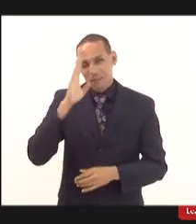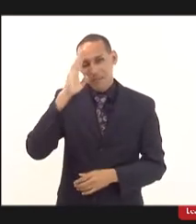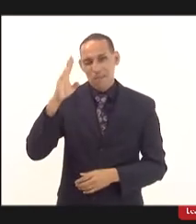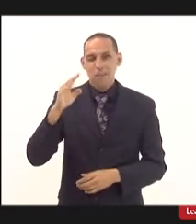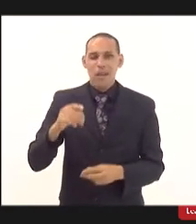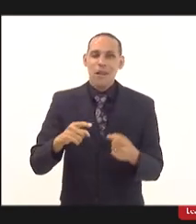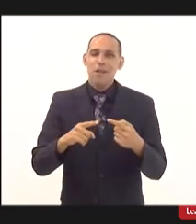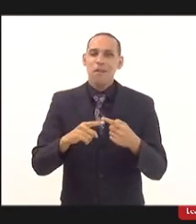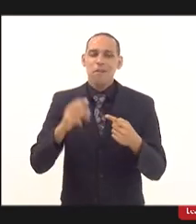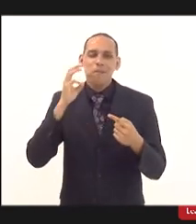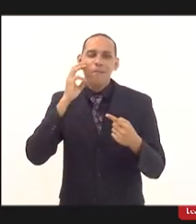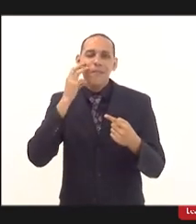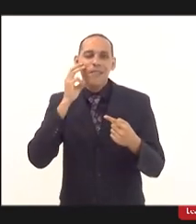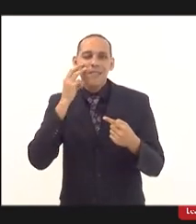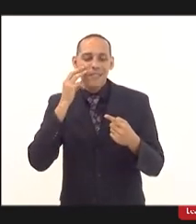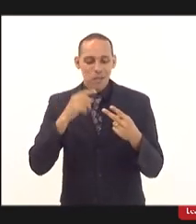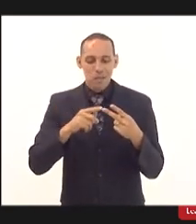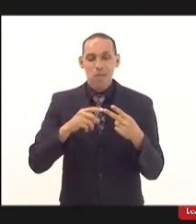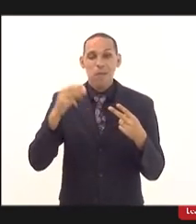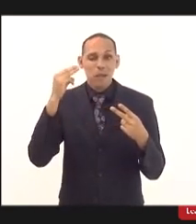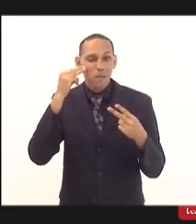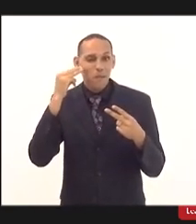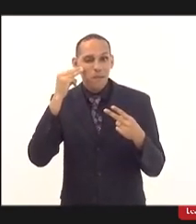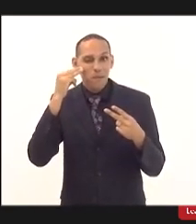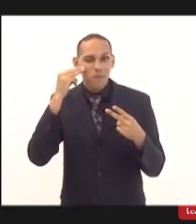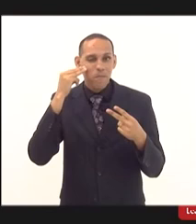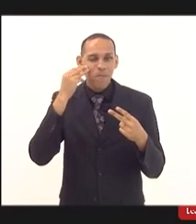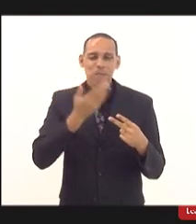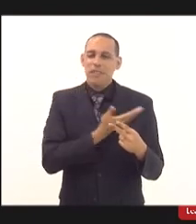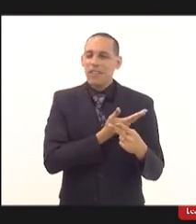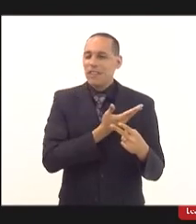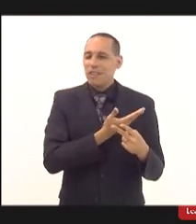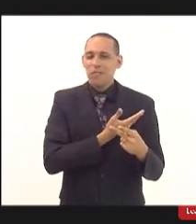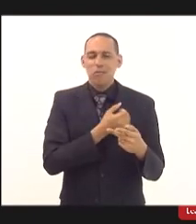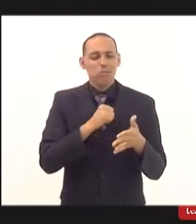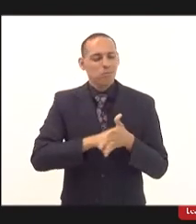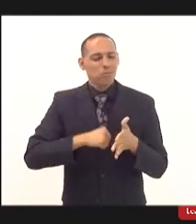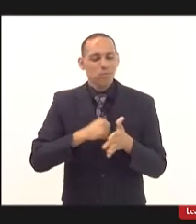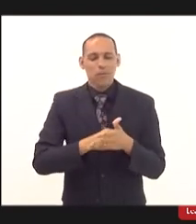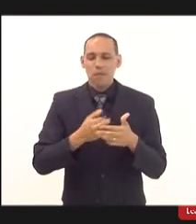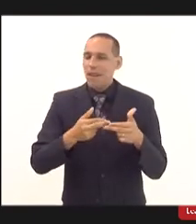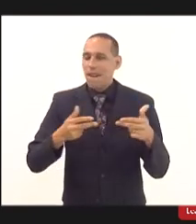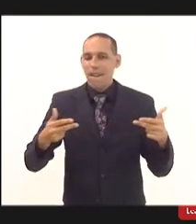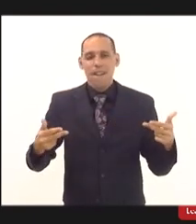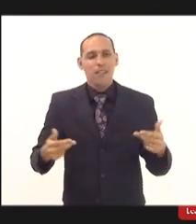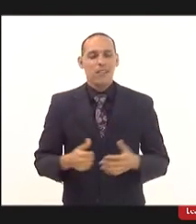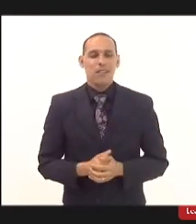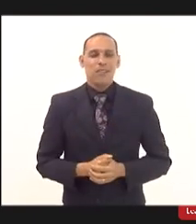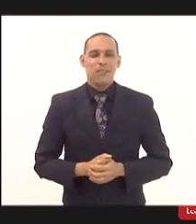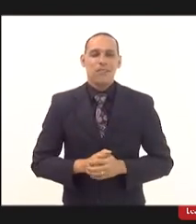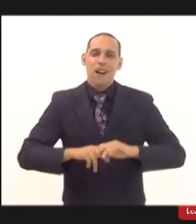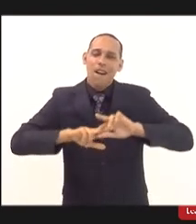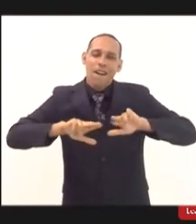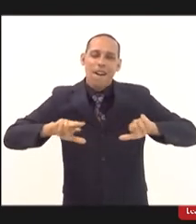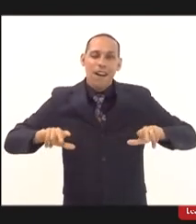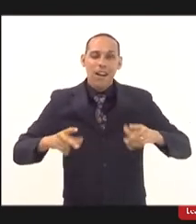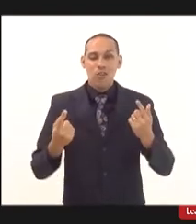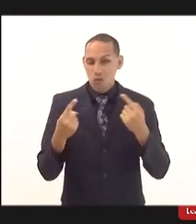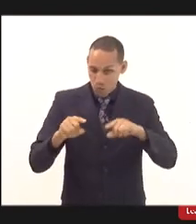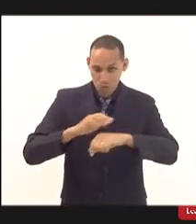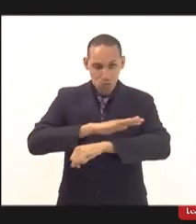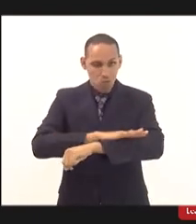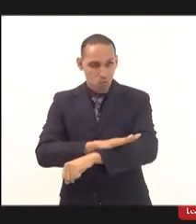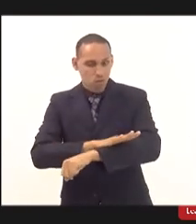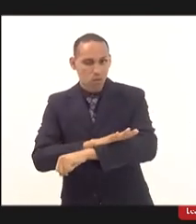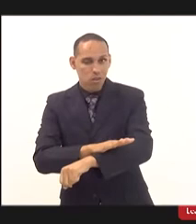waldeck Carneiro Mônica Francisco meus companheiros de Tantas lutas contra o racismo